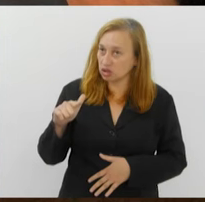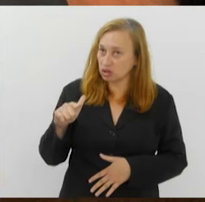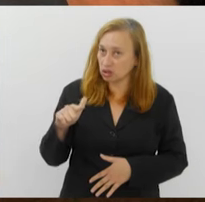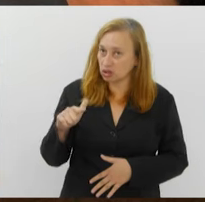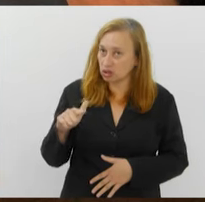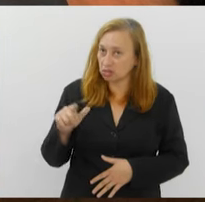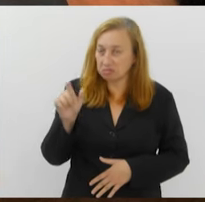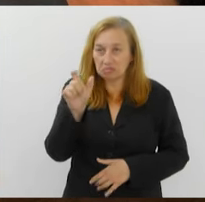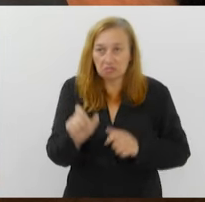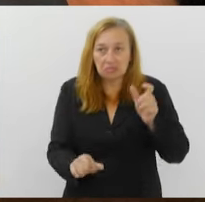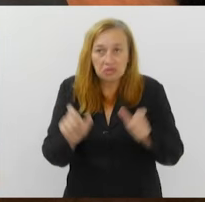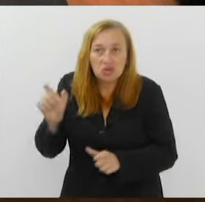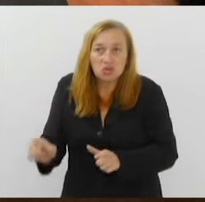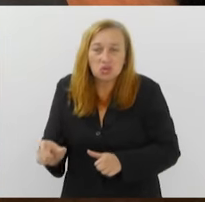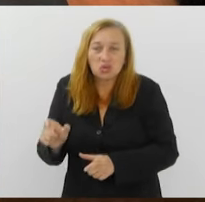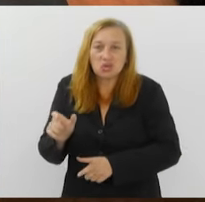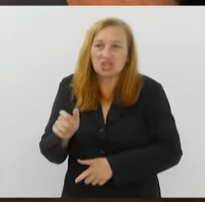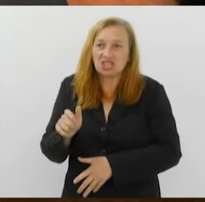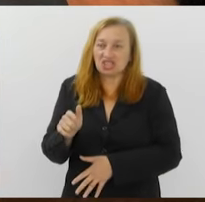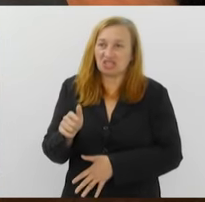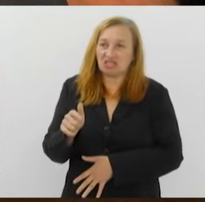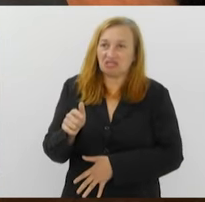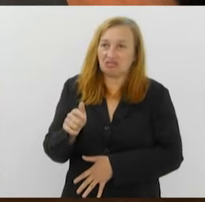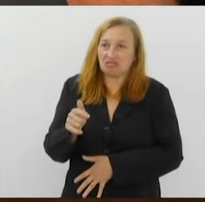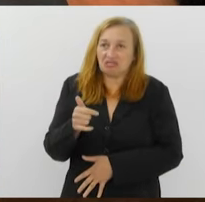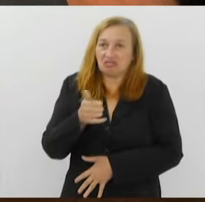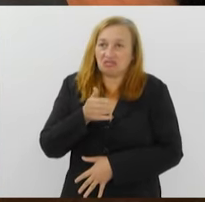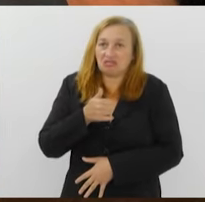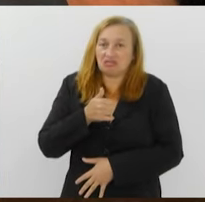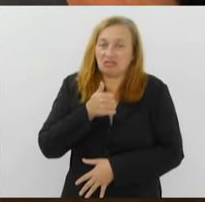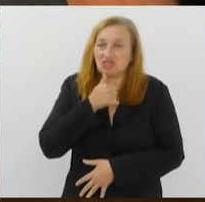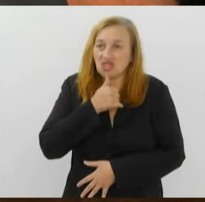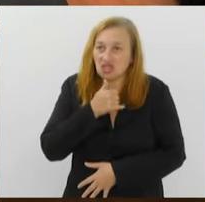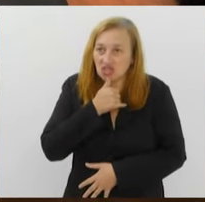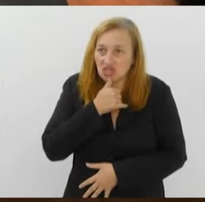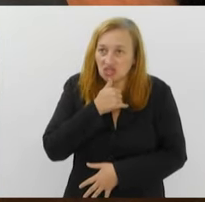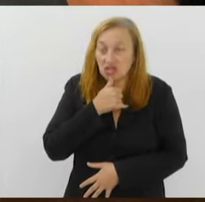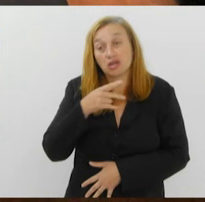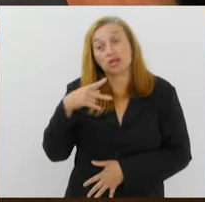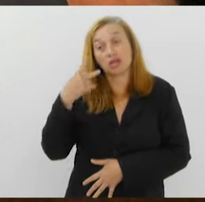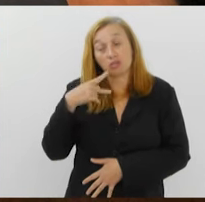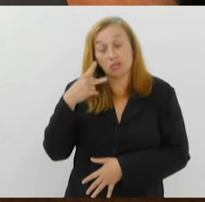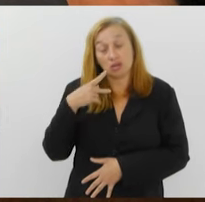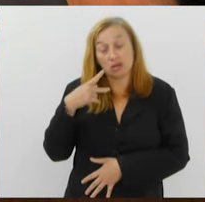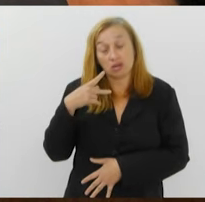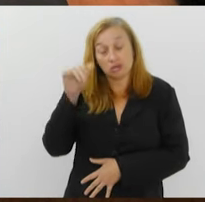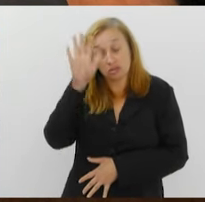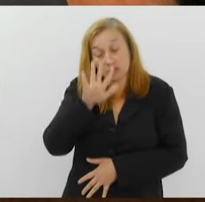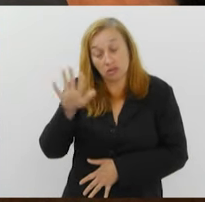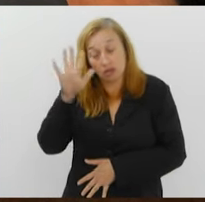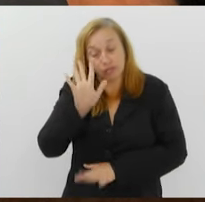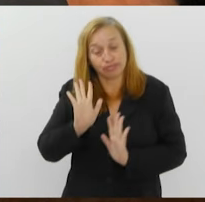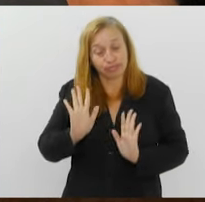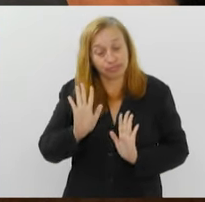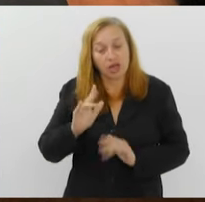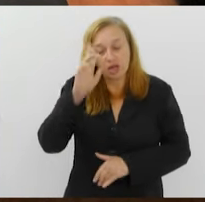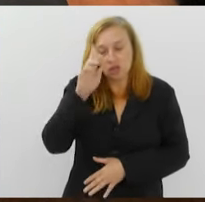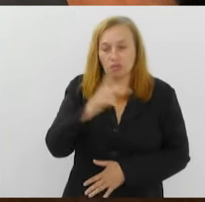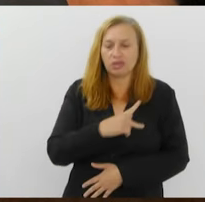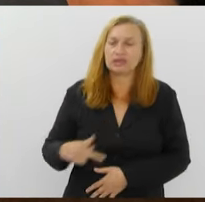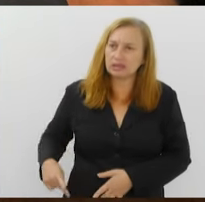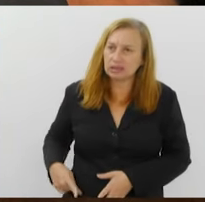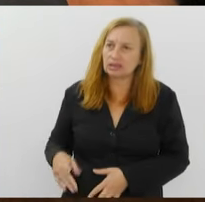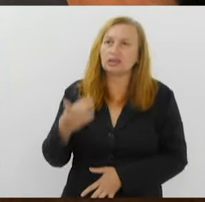deploráveis da política nacional, inclusive. Senhor presidente, senhor deputado Dionísio